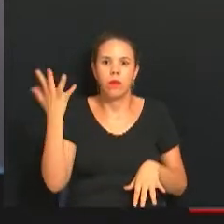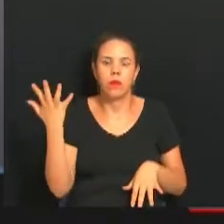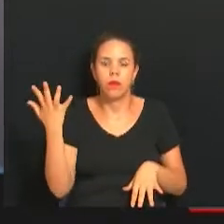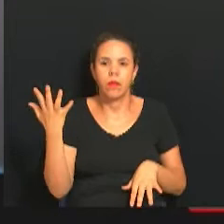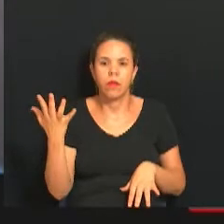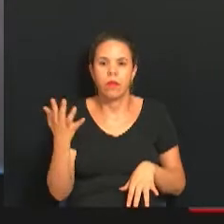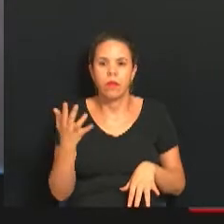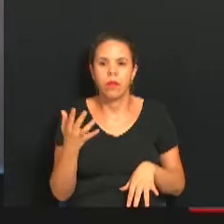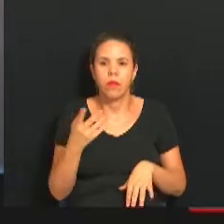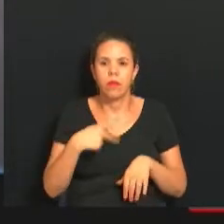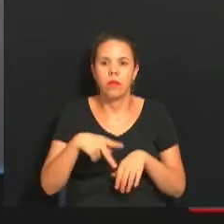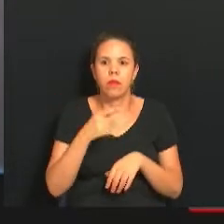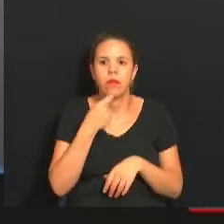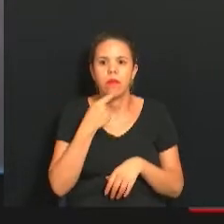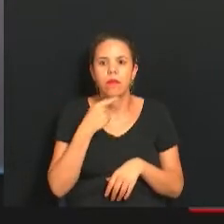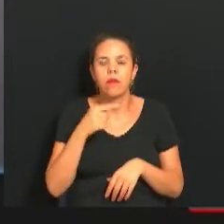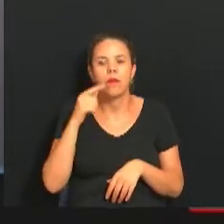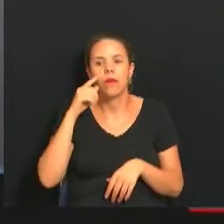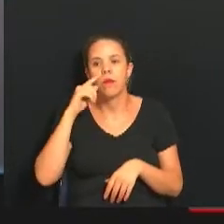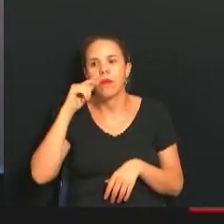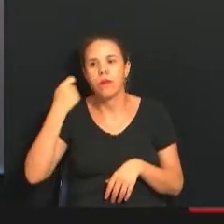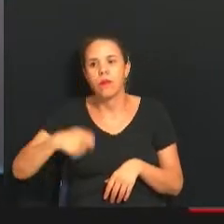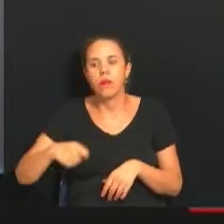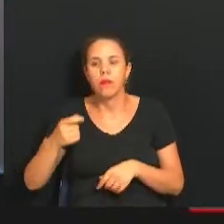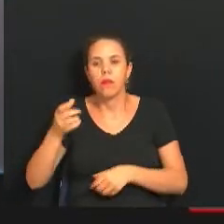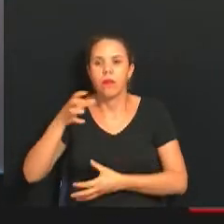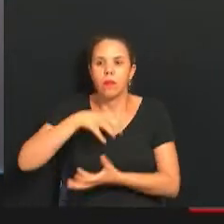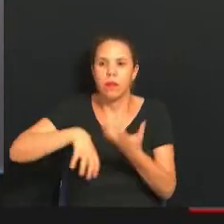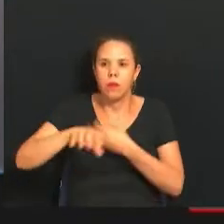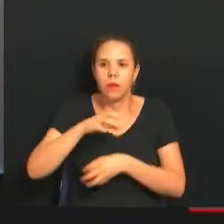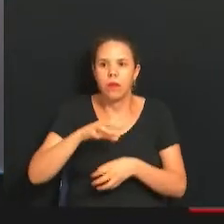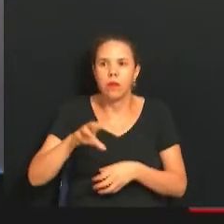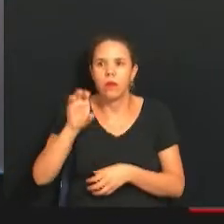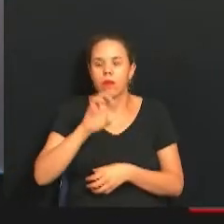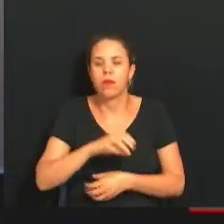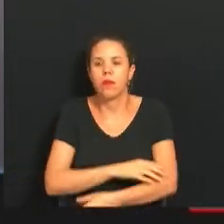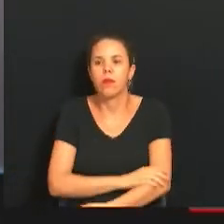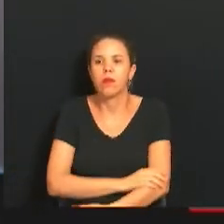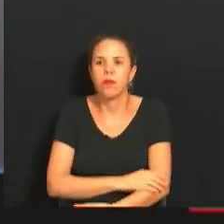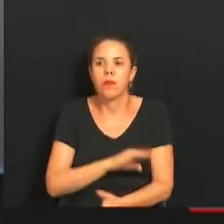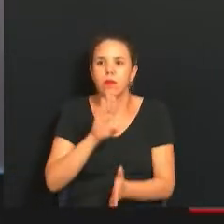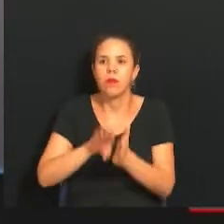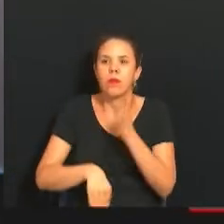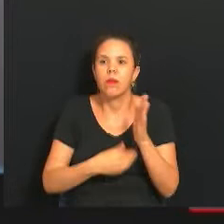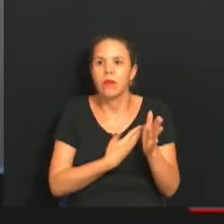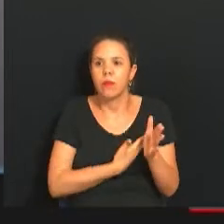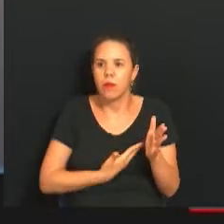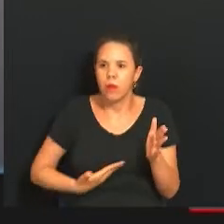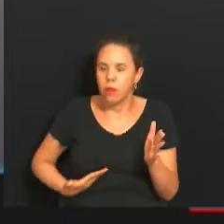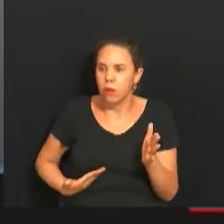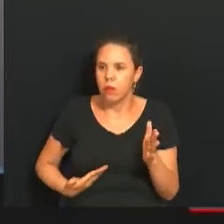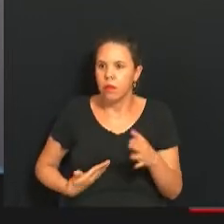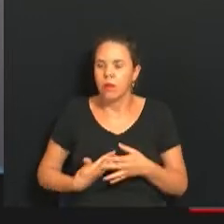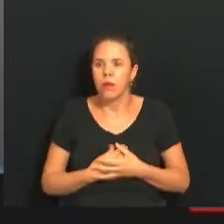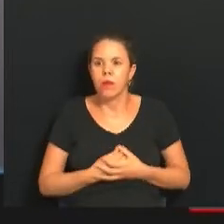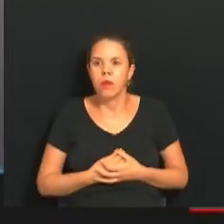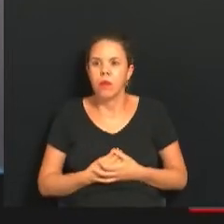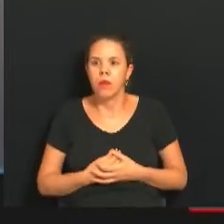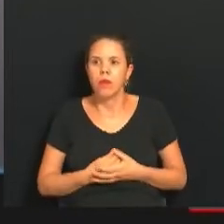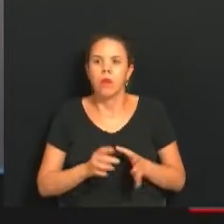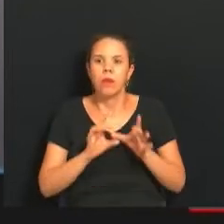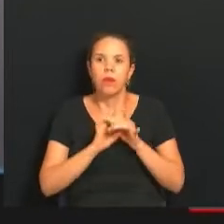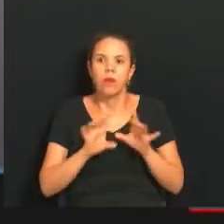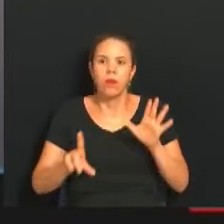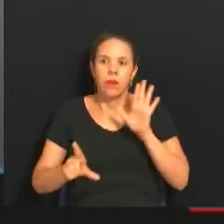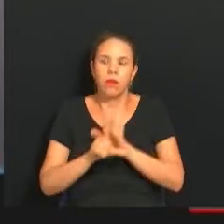Ucrânia, que é o movimento da Revolução do Euromaidan, que derruba o governo de Petro Poroshenko, democraticamente